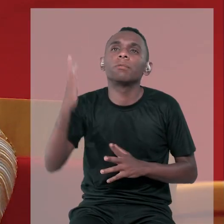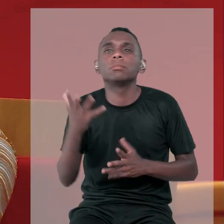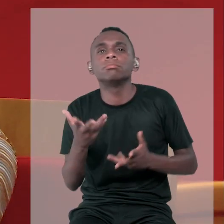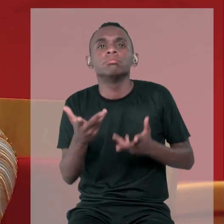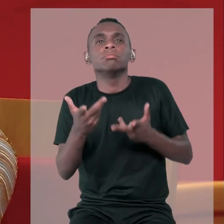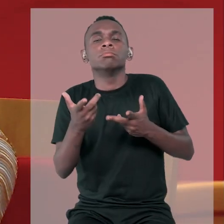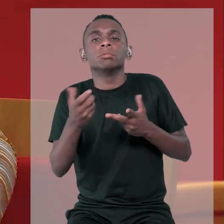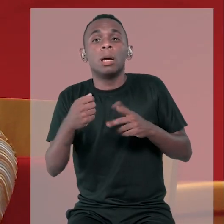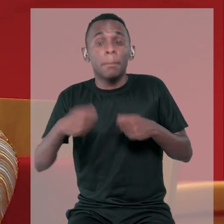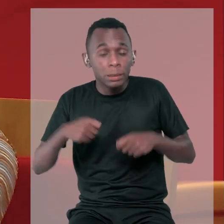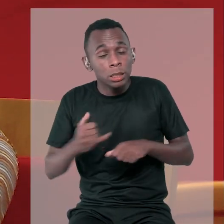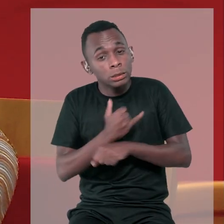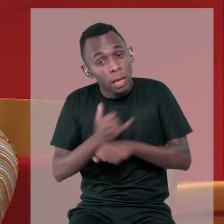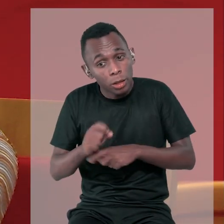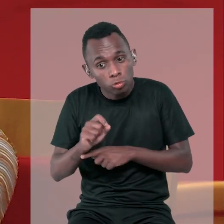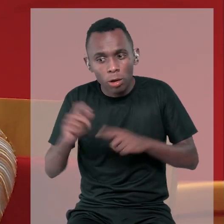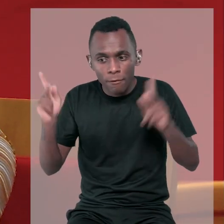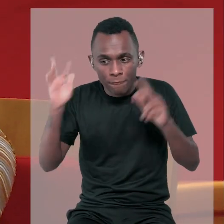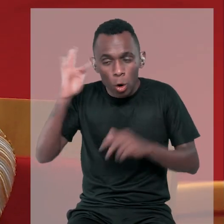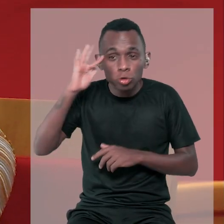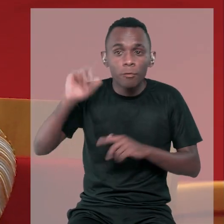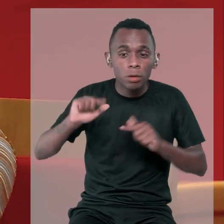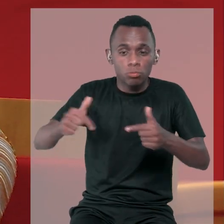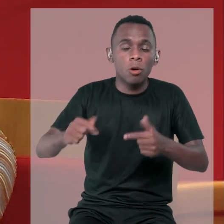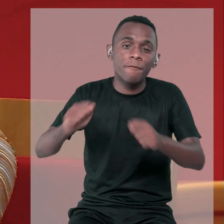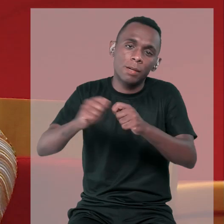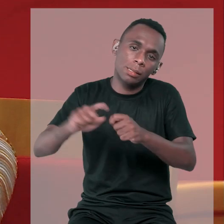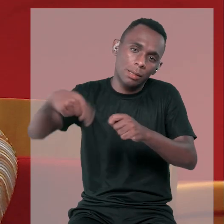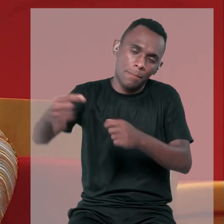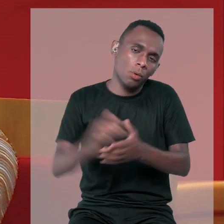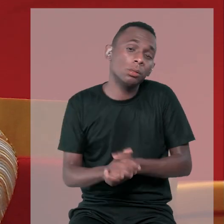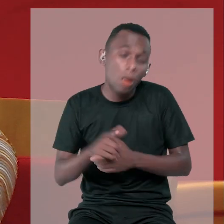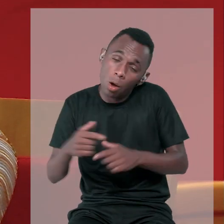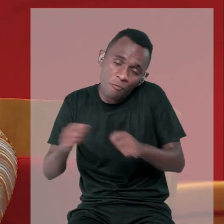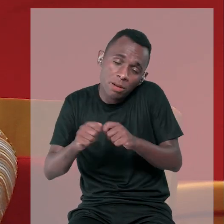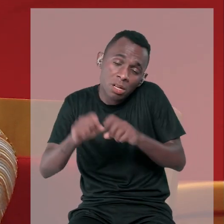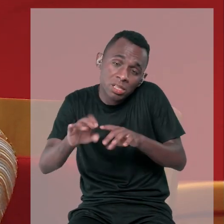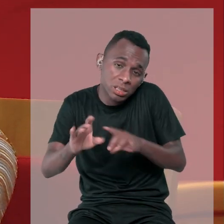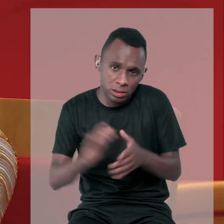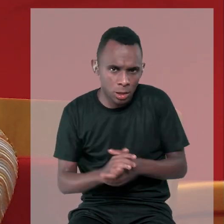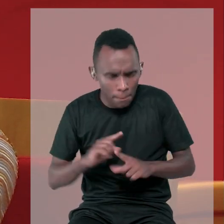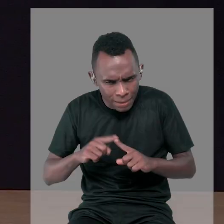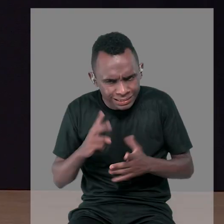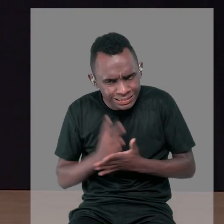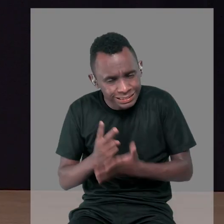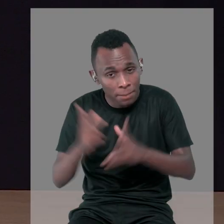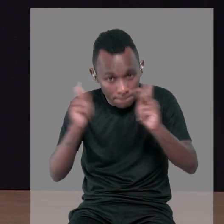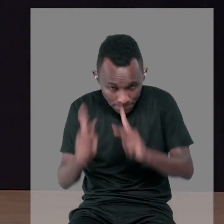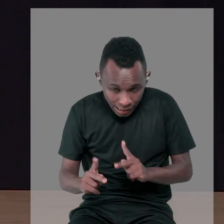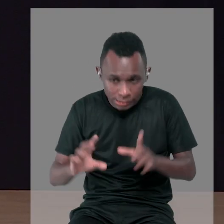filosofia que inspira uma ação educativa. Mas o pacifismo tem que sempre ser uma ação, porque